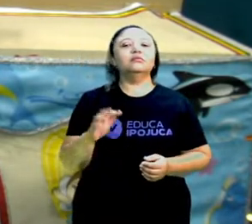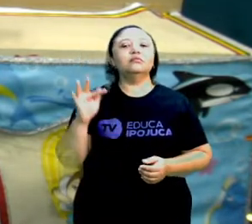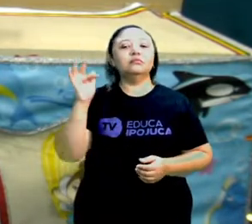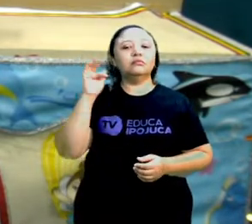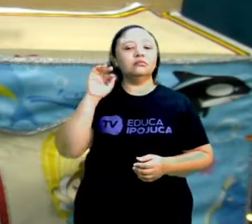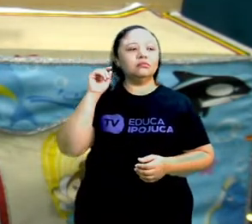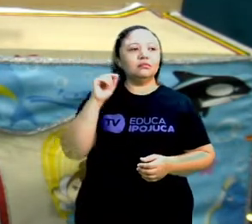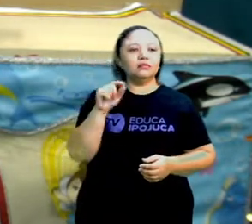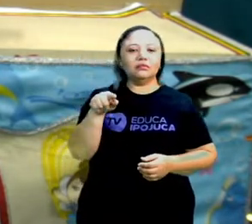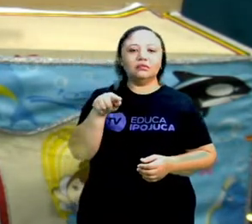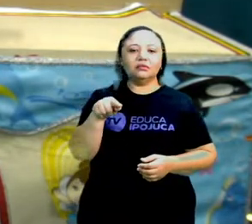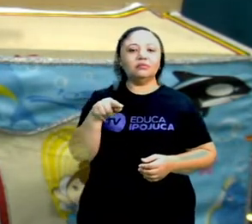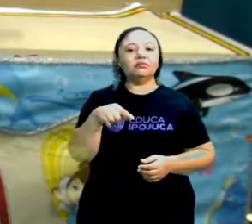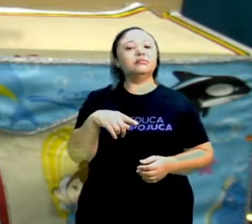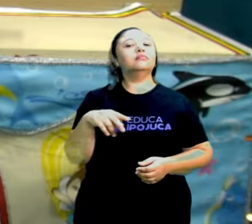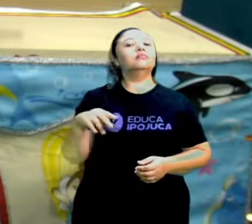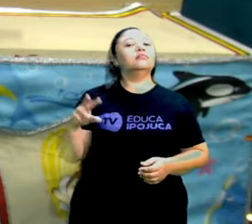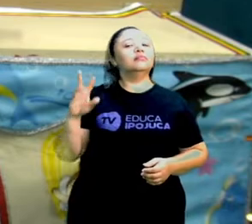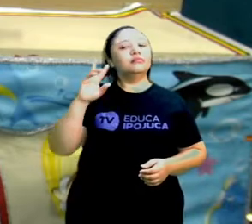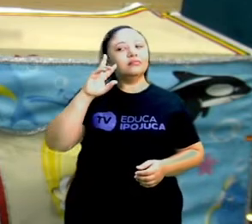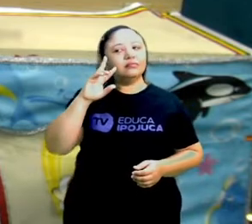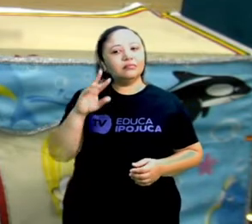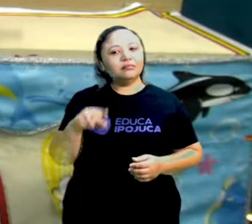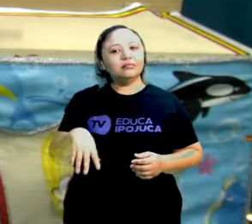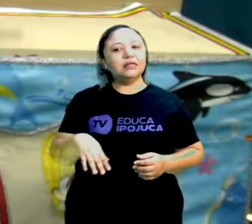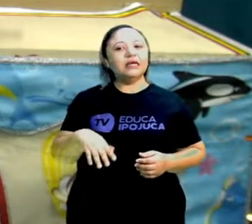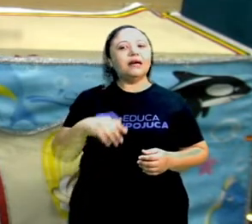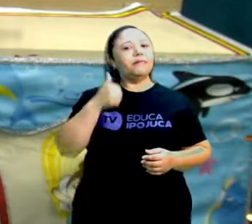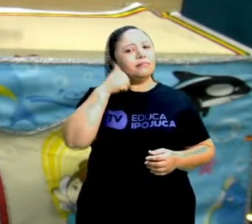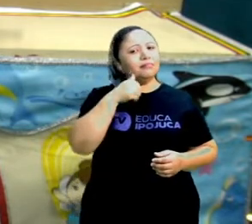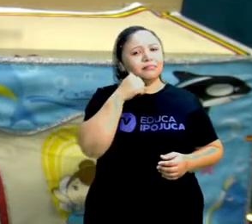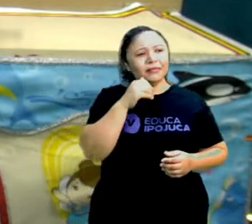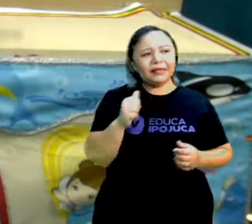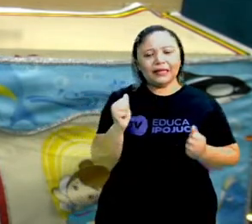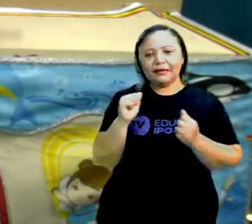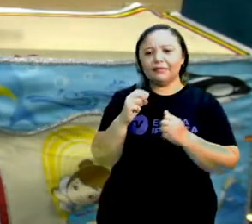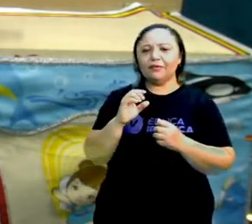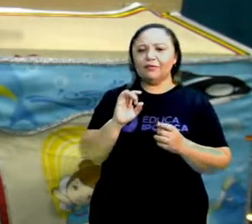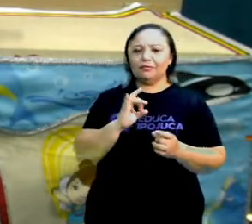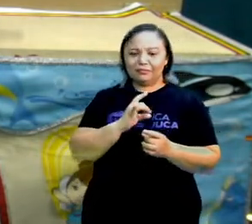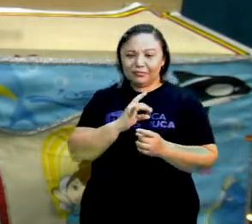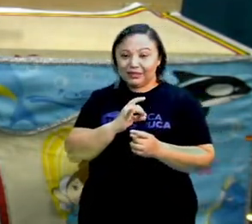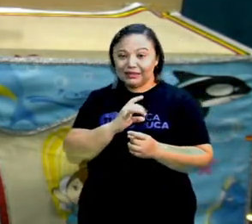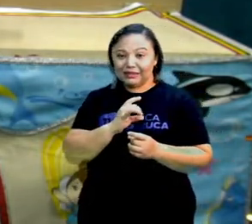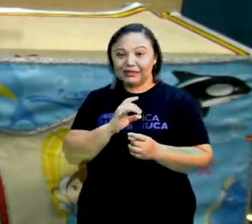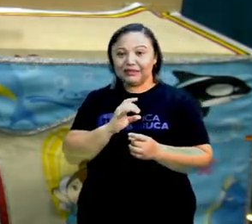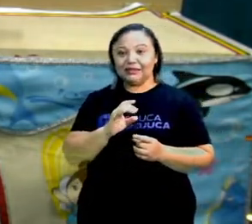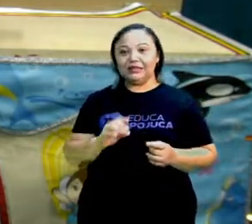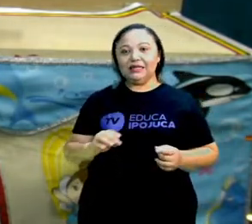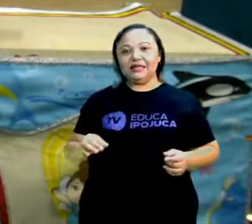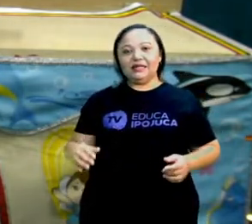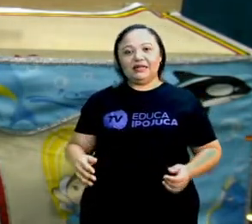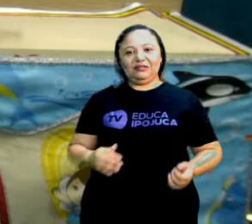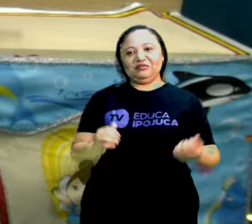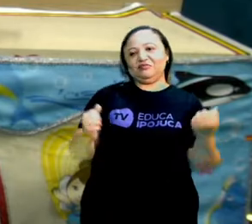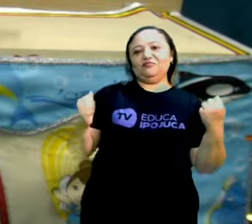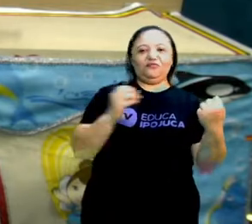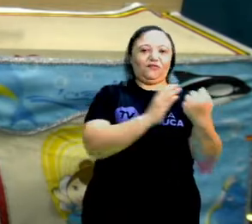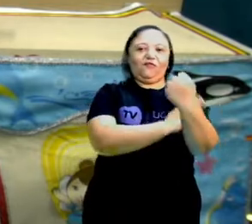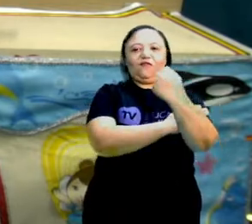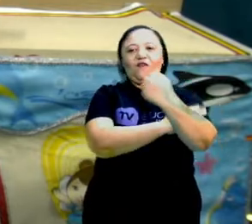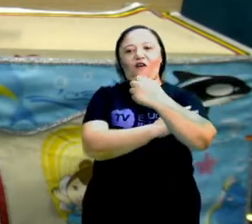mesmo. Eles... A Elisa ficou com tanto medo, tremendo. E Frederico dando uma de